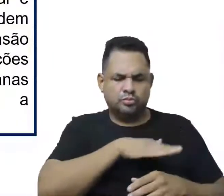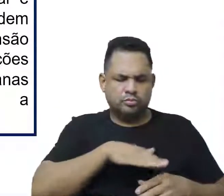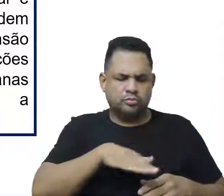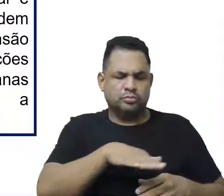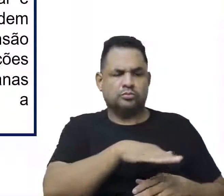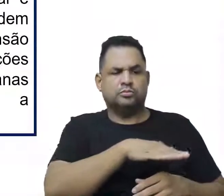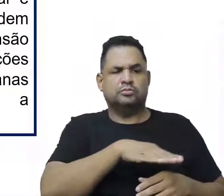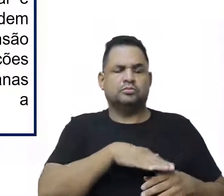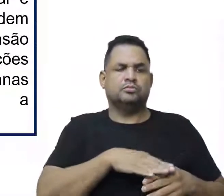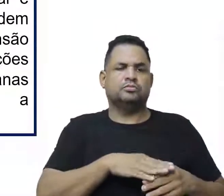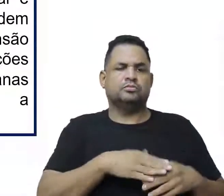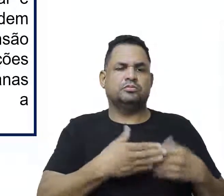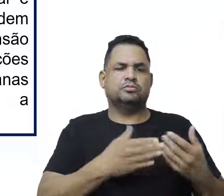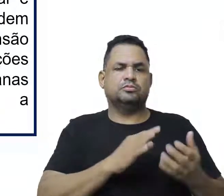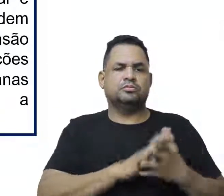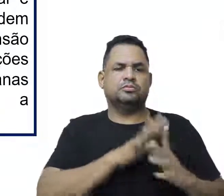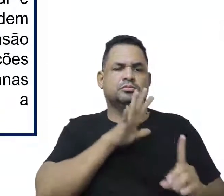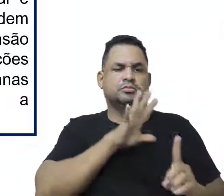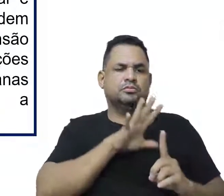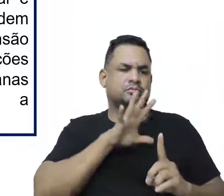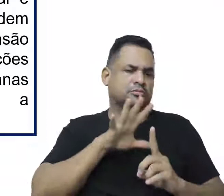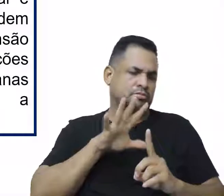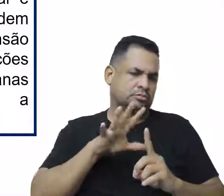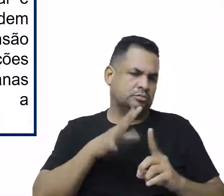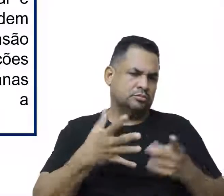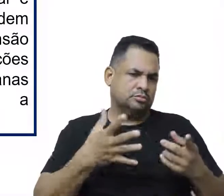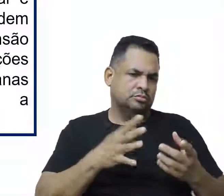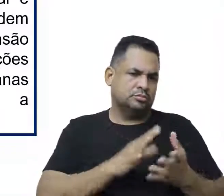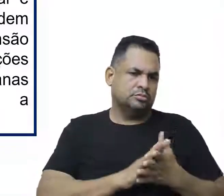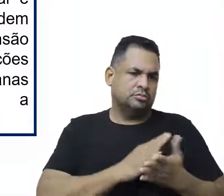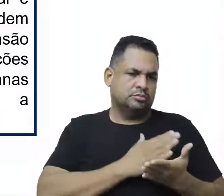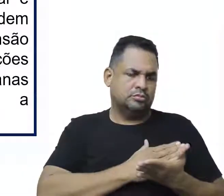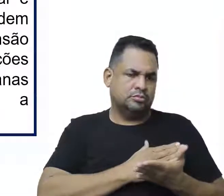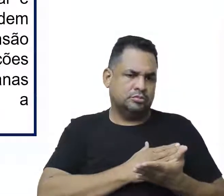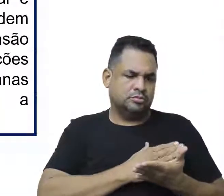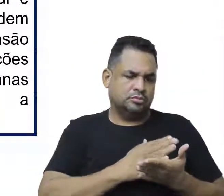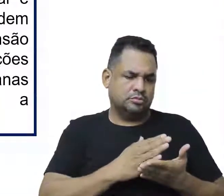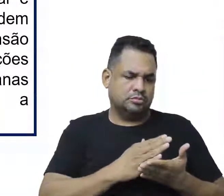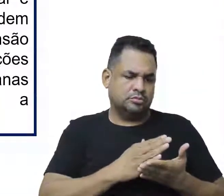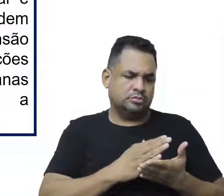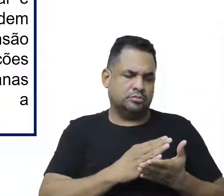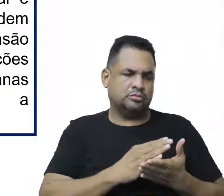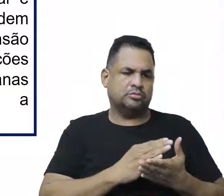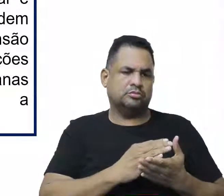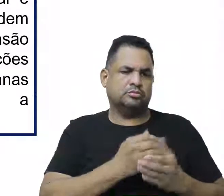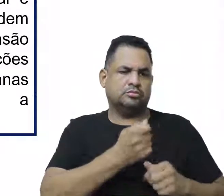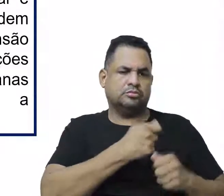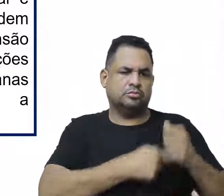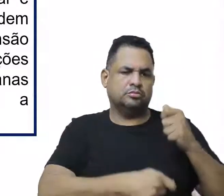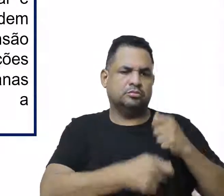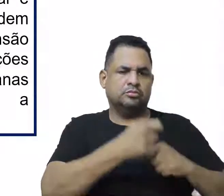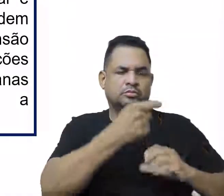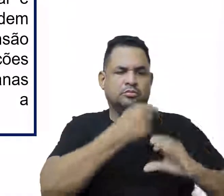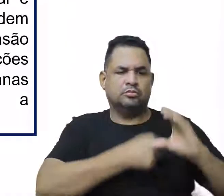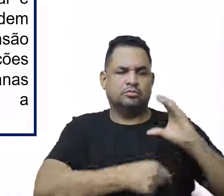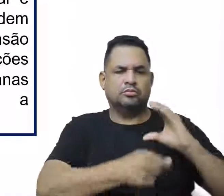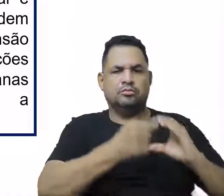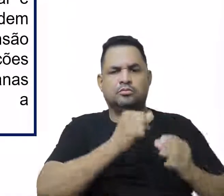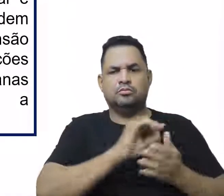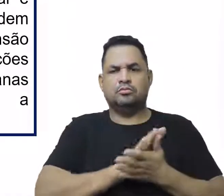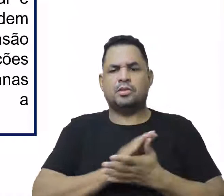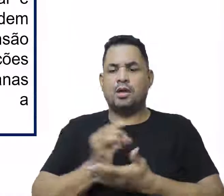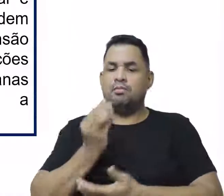vai ser vai ter Impacto a partir da economia a partir do sistema capitalista